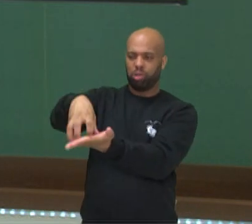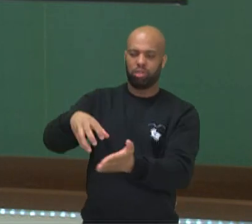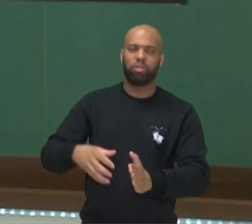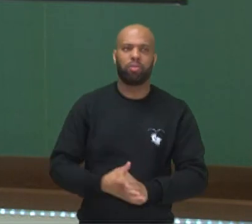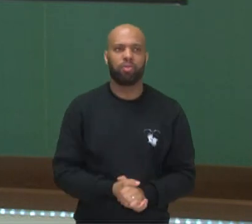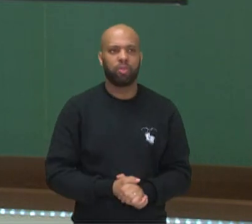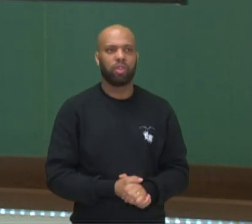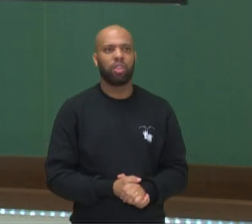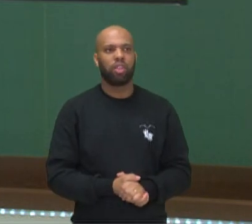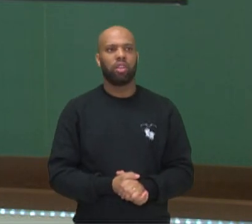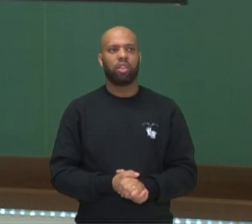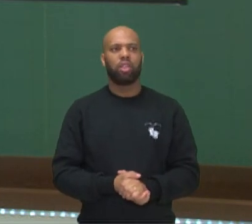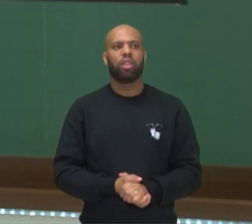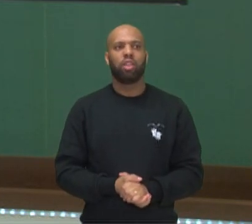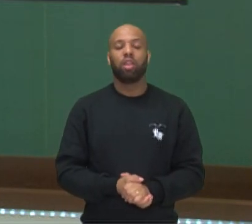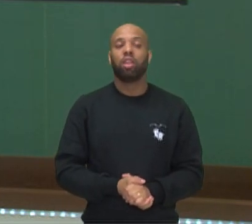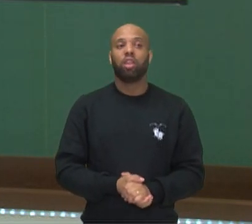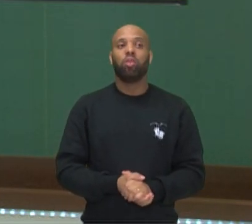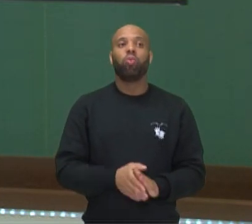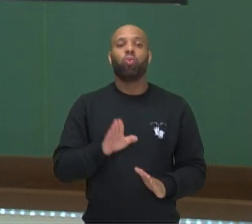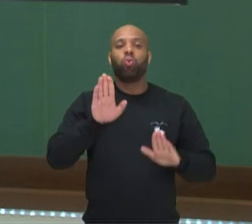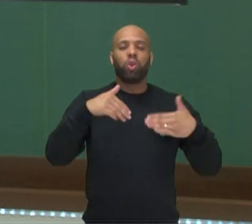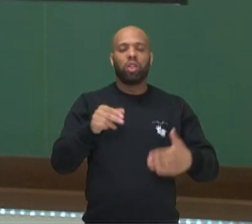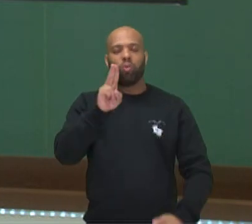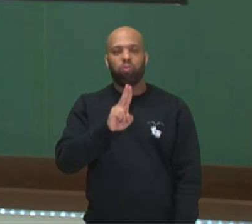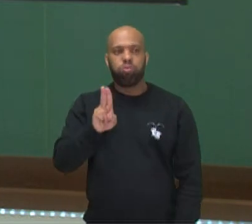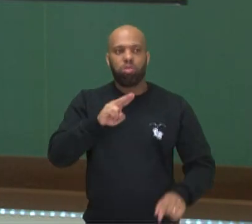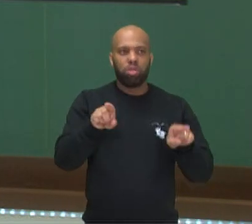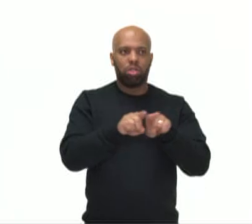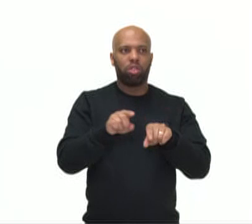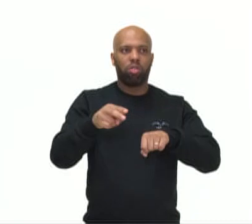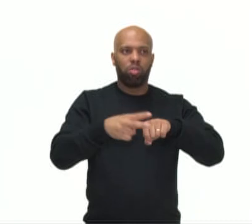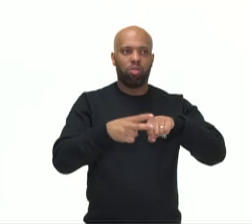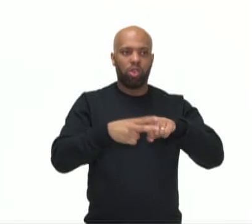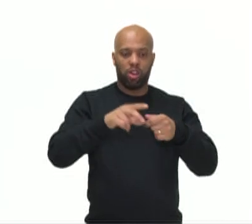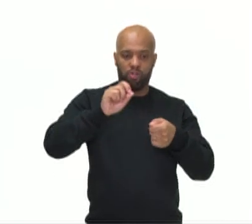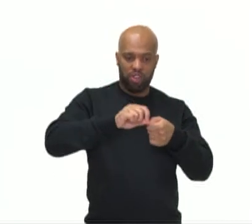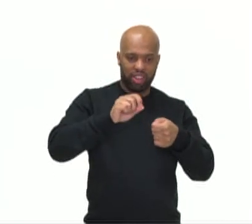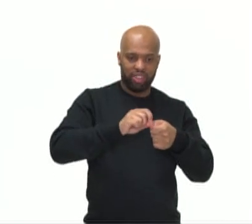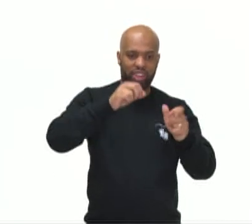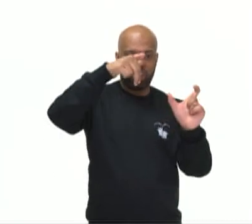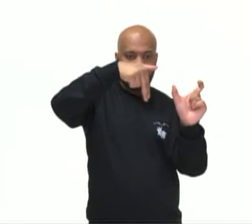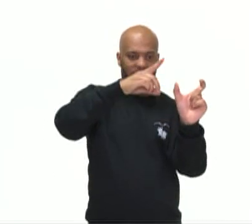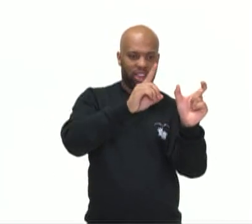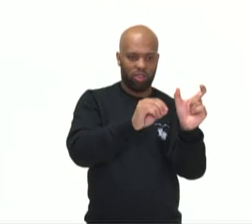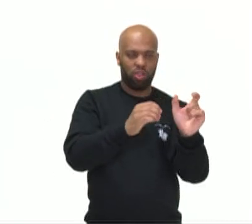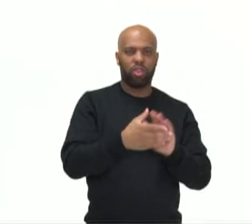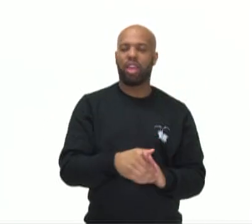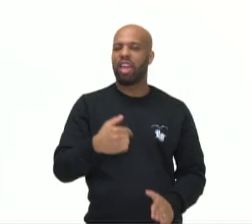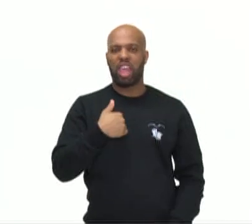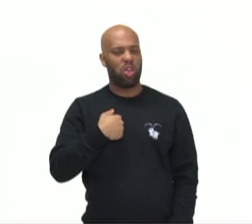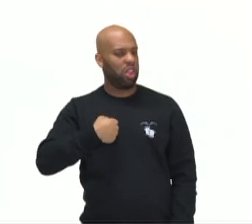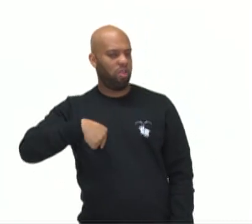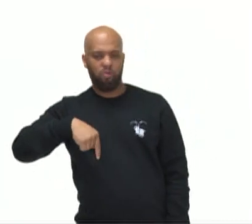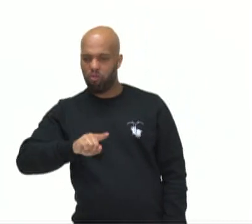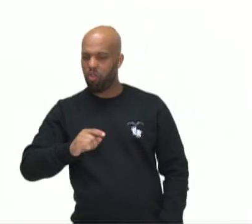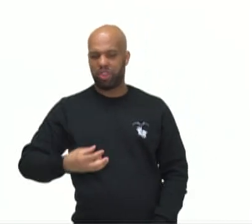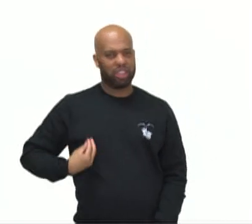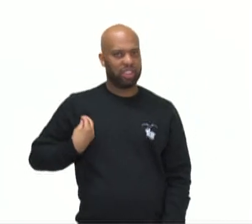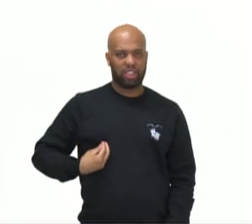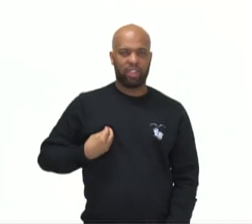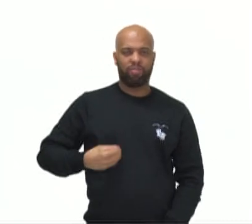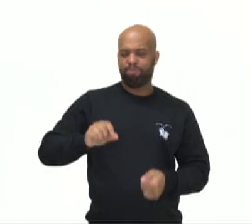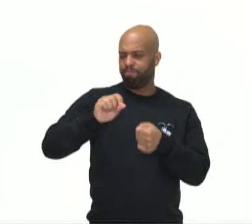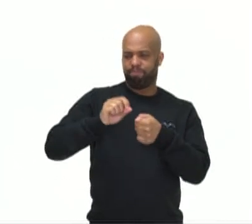determinada revista, né? E aí ele utiliza ali o verbo fazer no gerúndio, né? Eu não vou estar